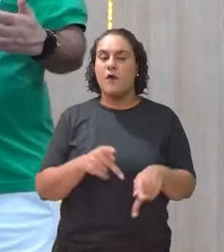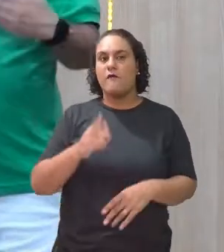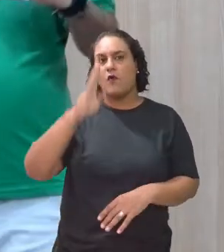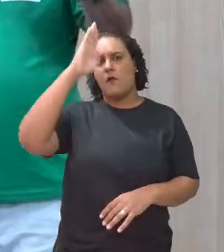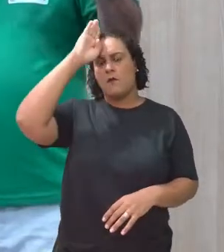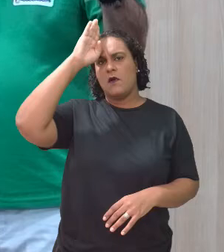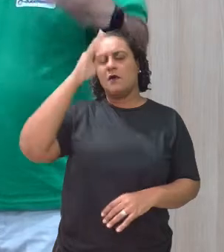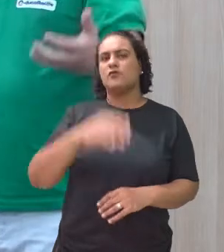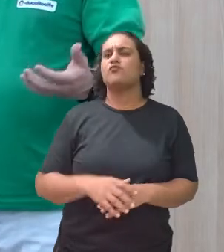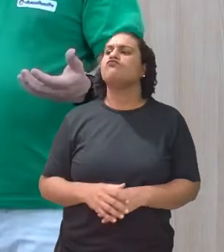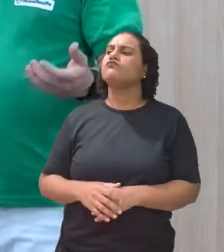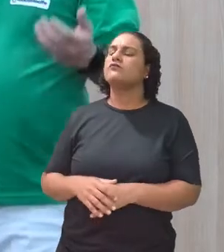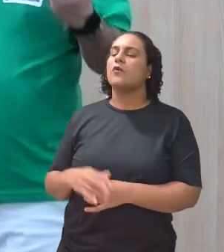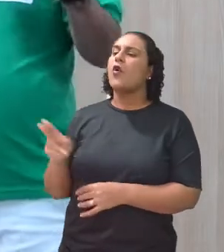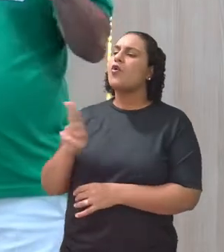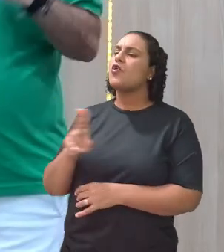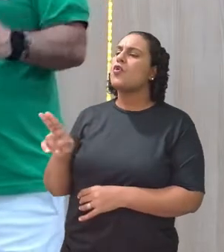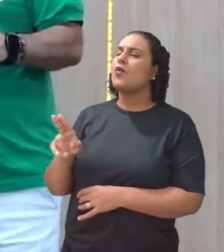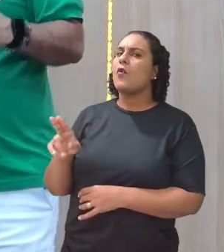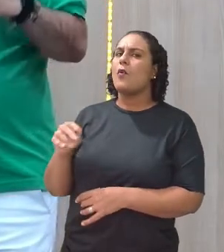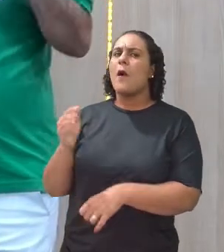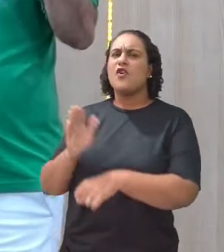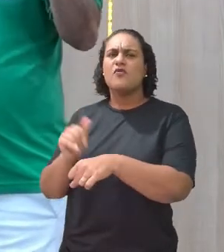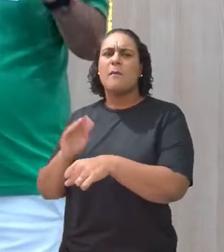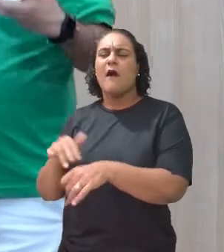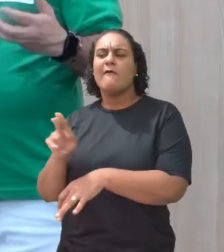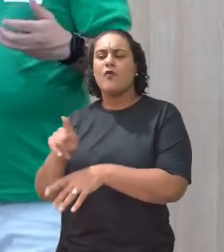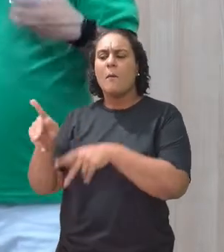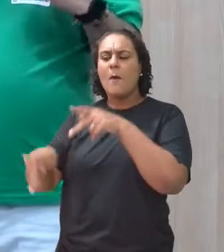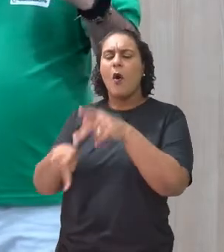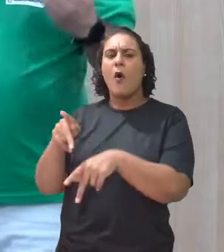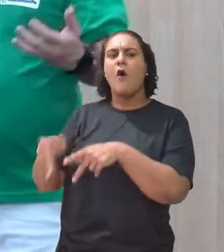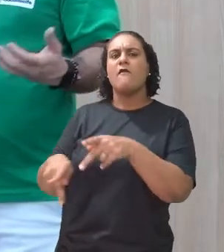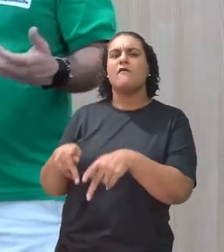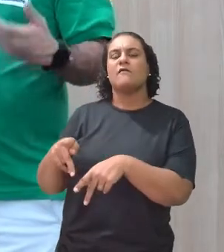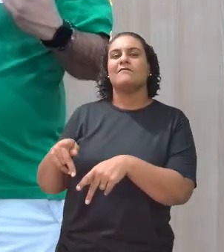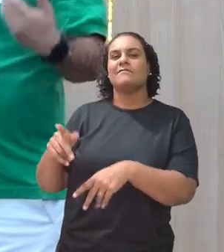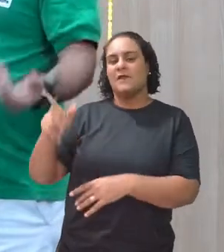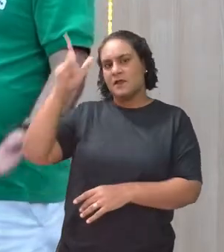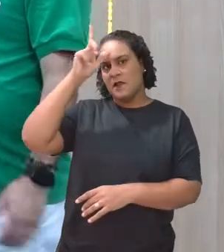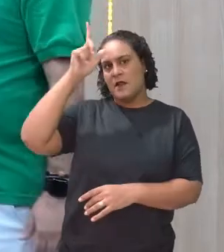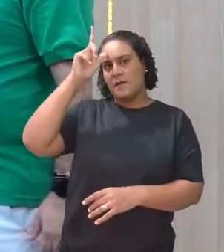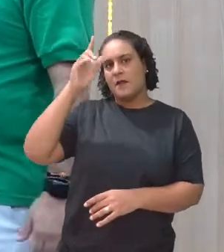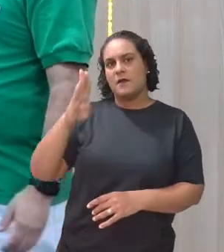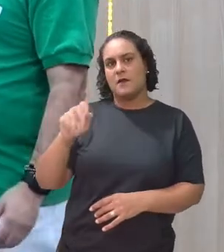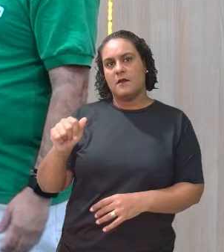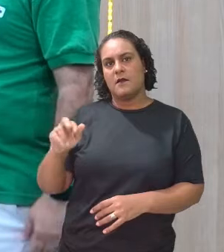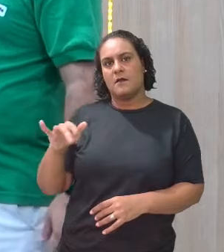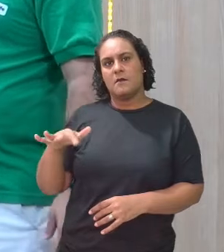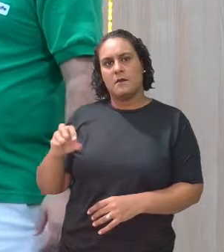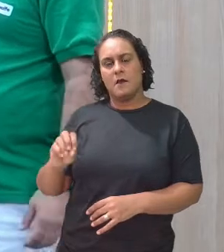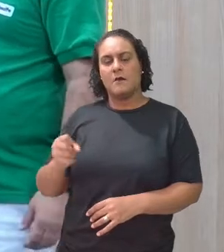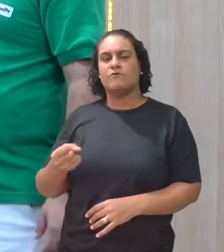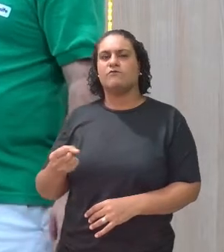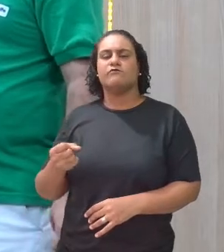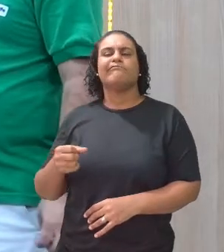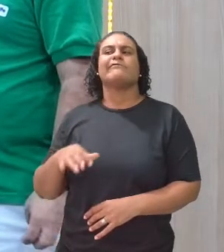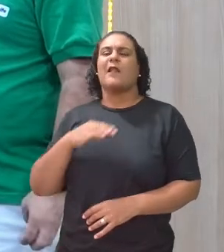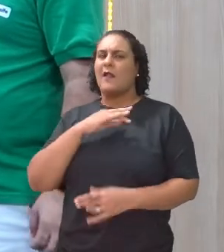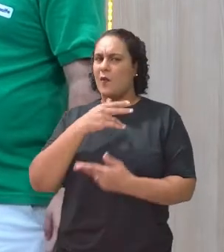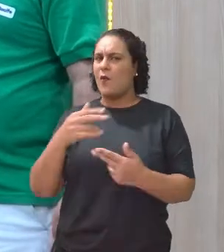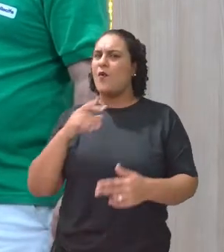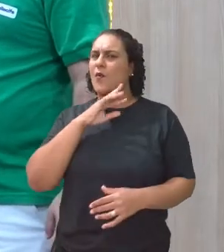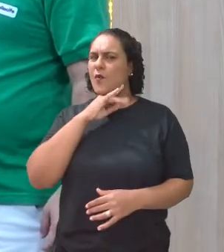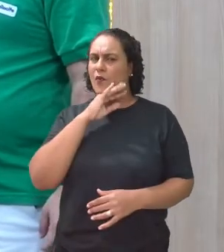referiam aos povos germânicos como bárbaros, né, usando uma perspectiva aí xenófoba, né? Mas o que é xenofobia? A gente até